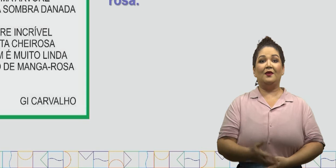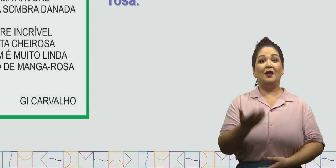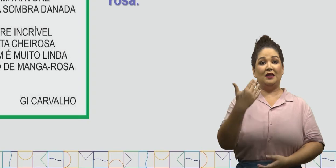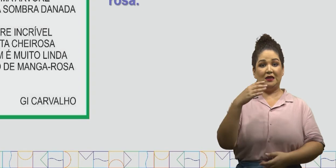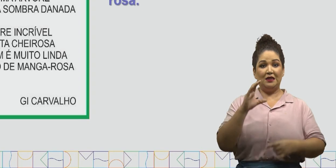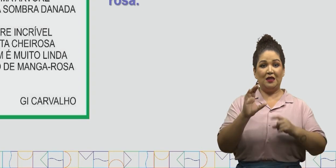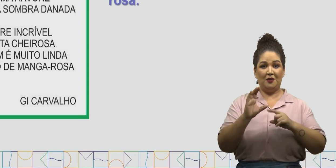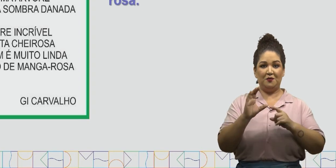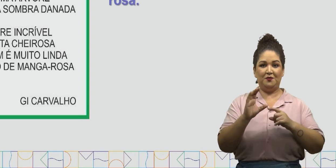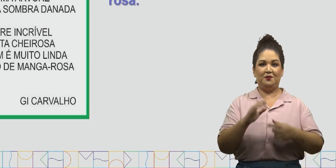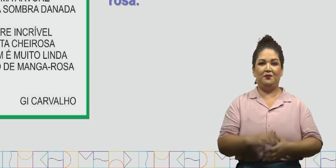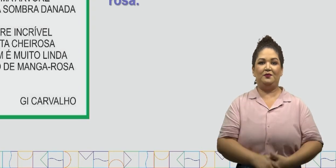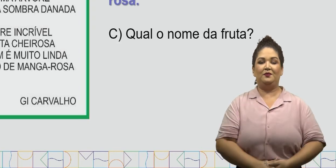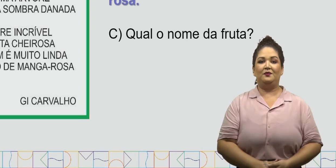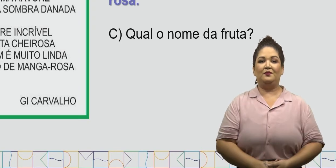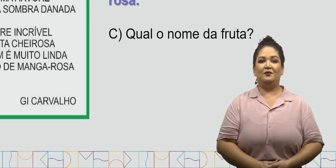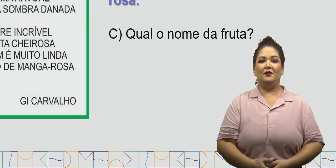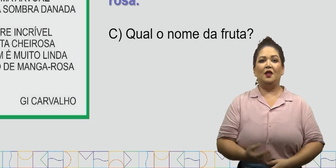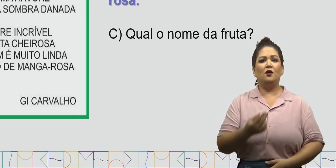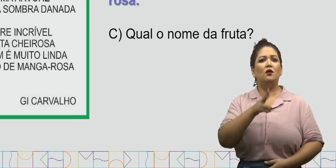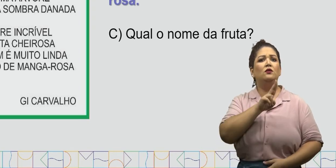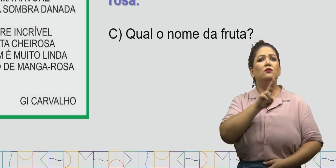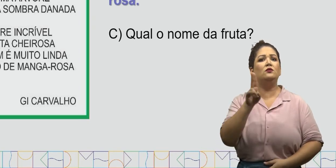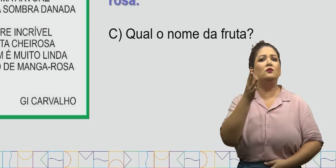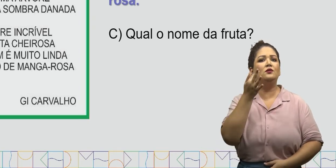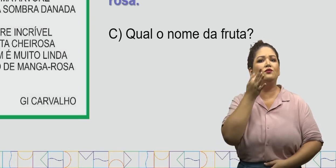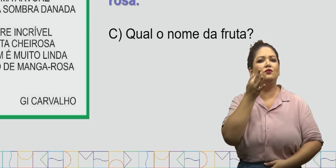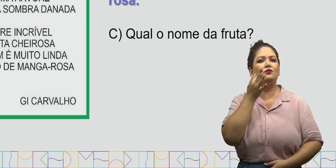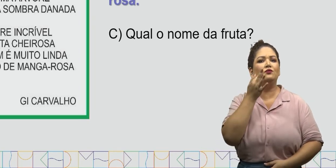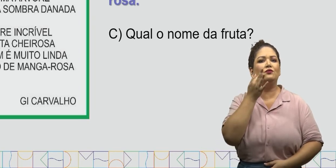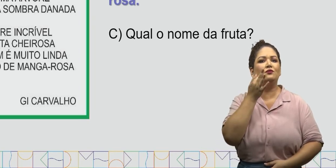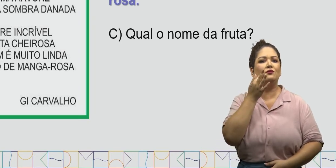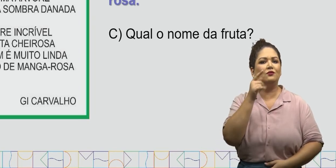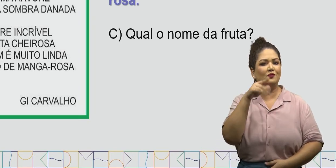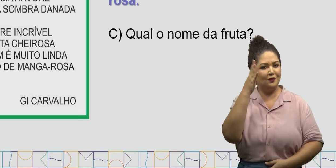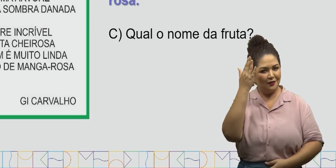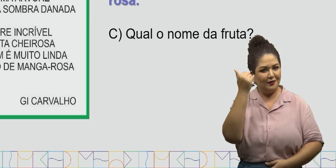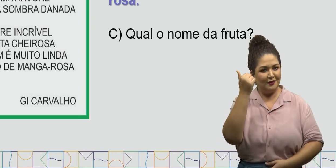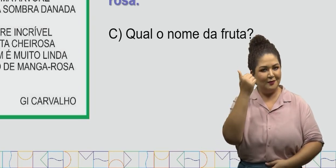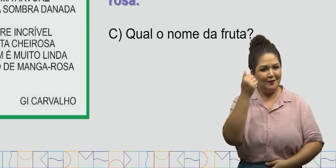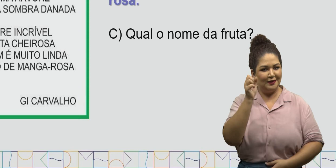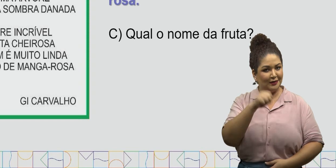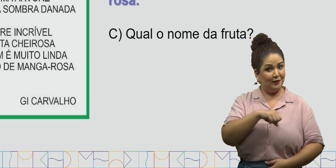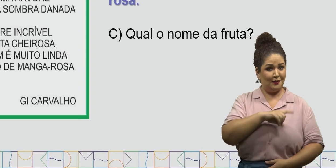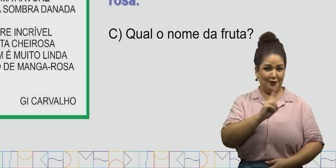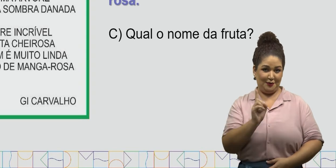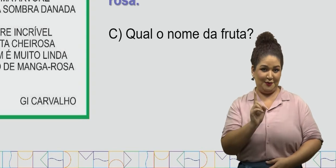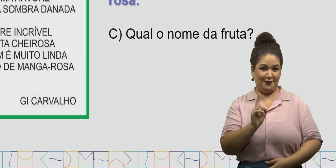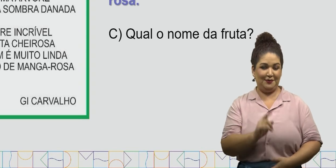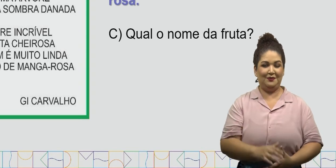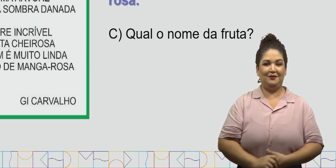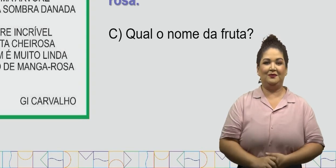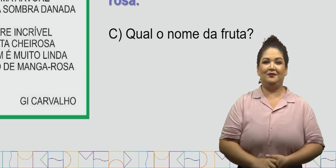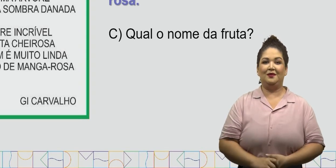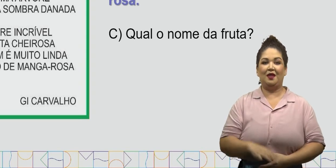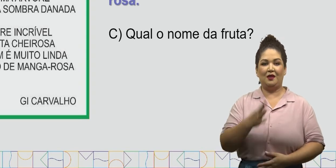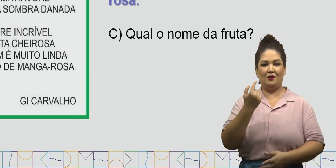para a letrinha C. Qual o nome da fruta? Você sabe? Sim ou não?